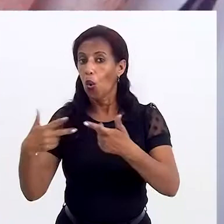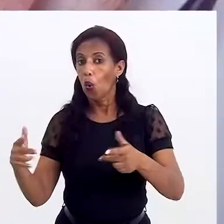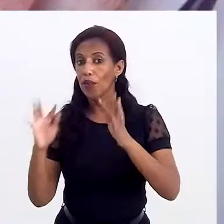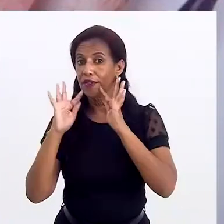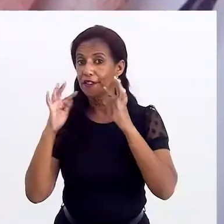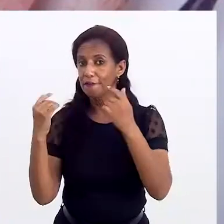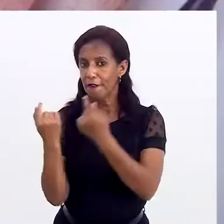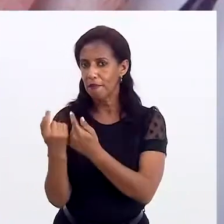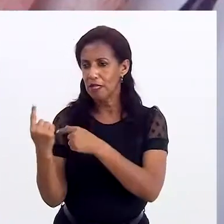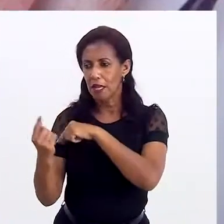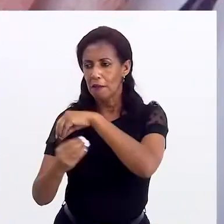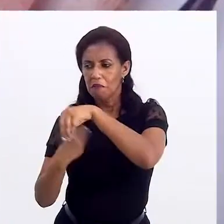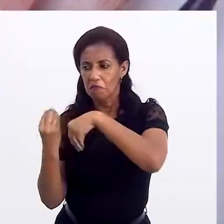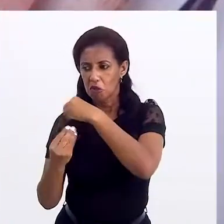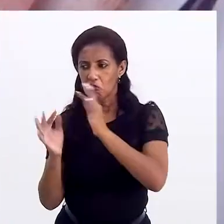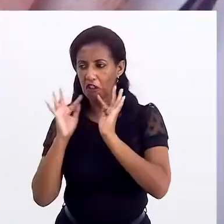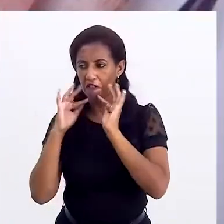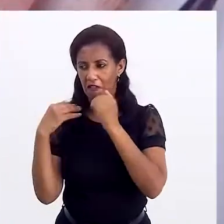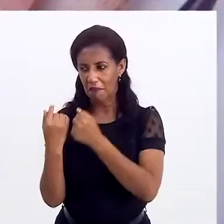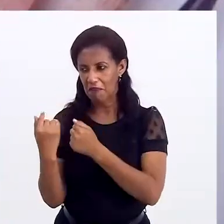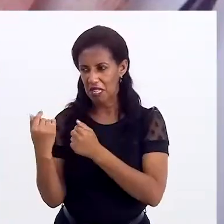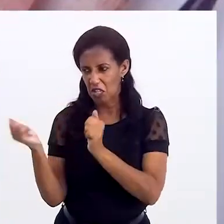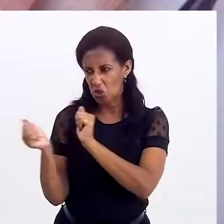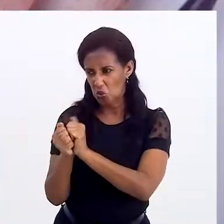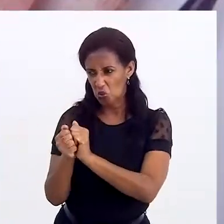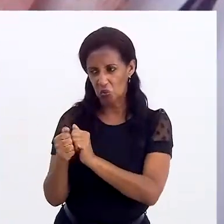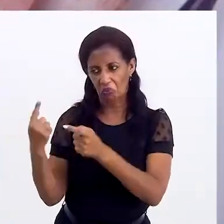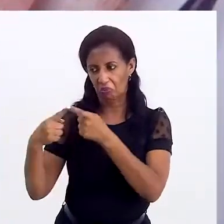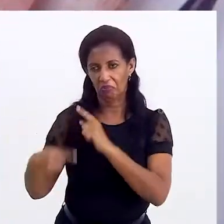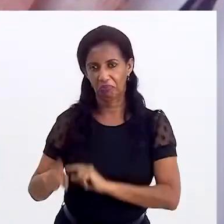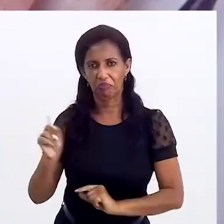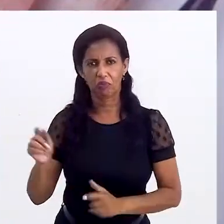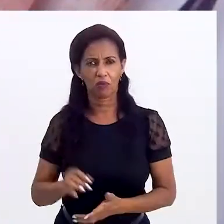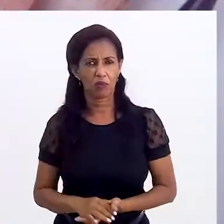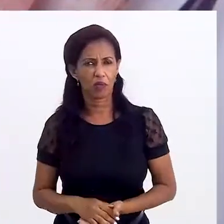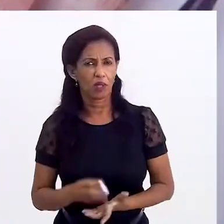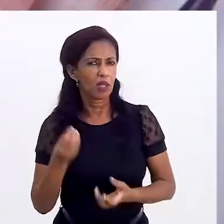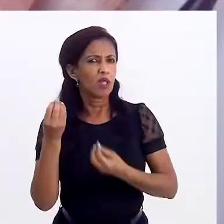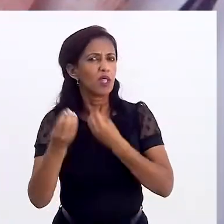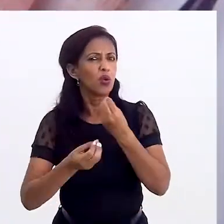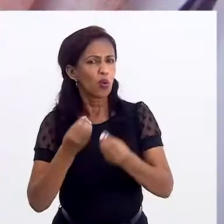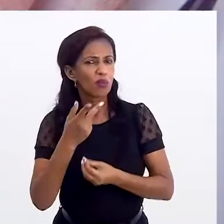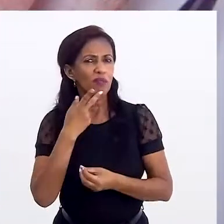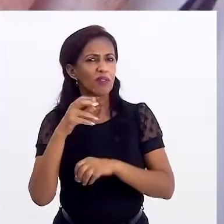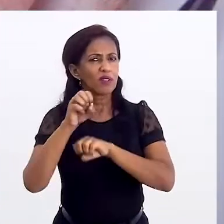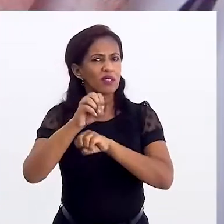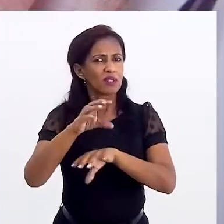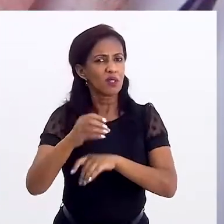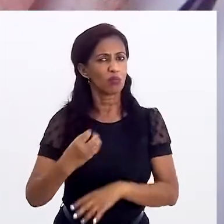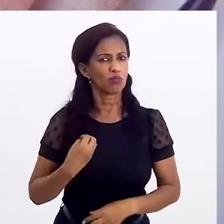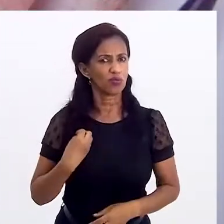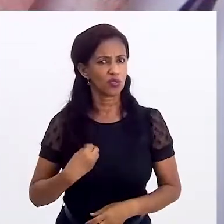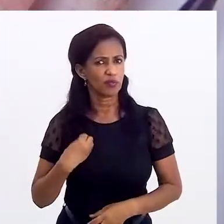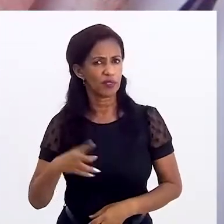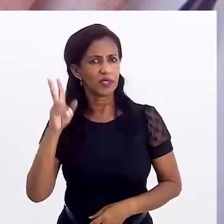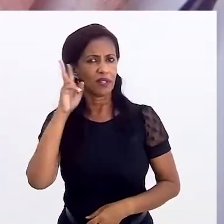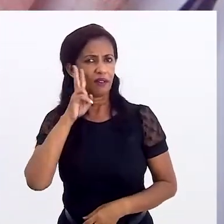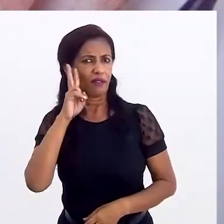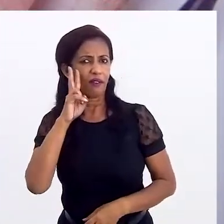negócio de misturar família com negócios não dá certo. E como a gente está falando muito em lições de vida, em